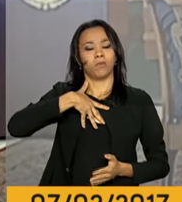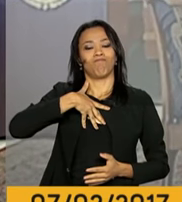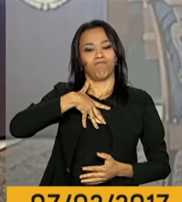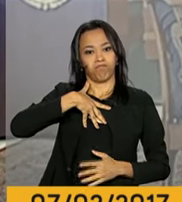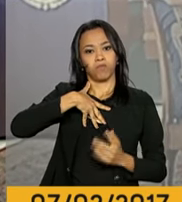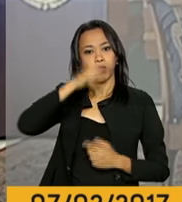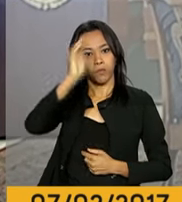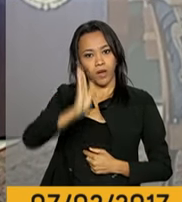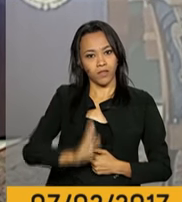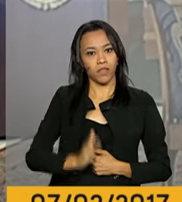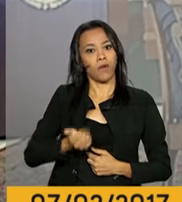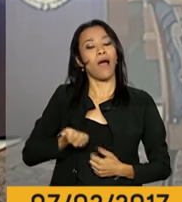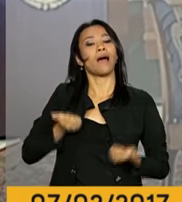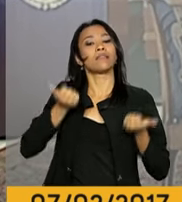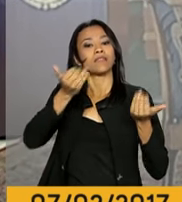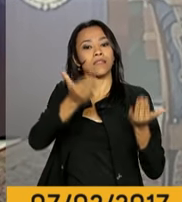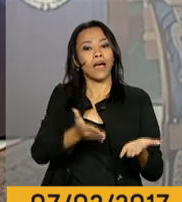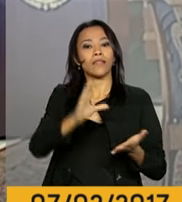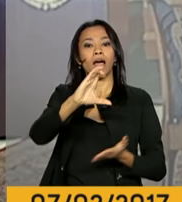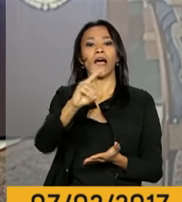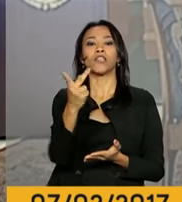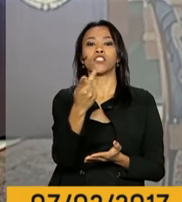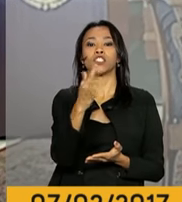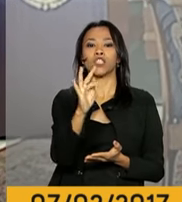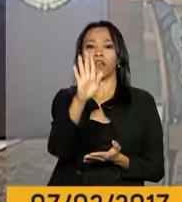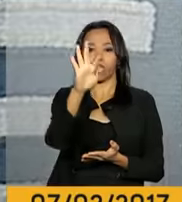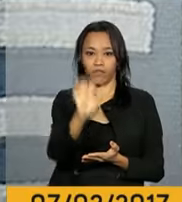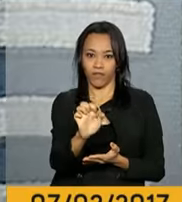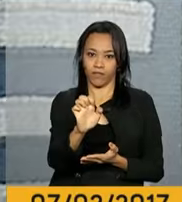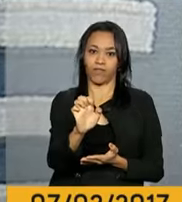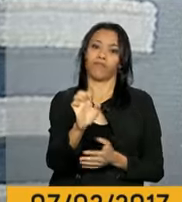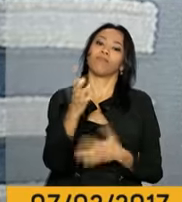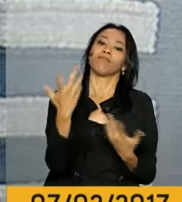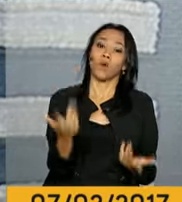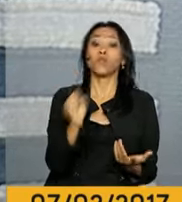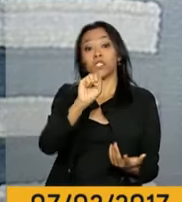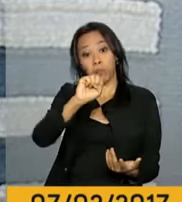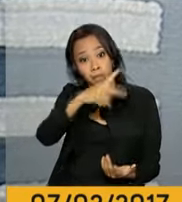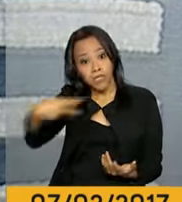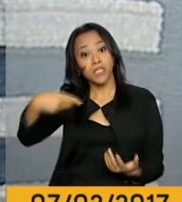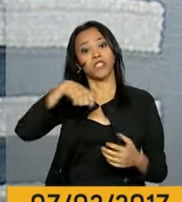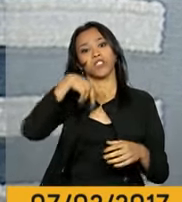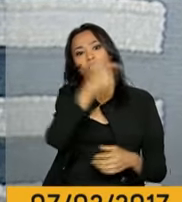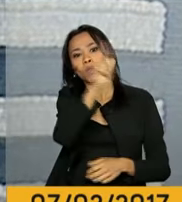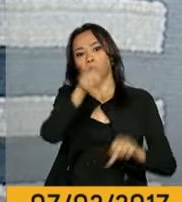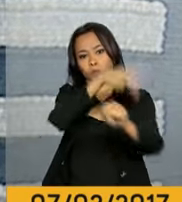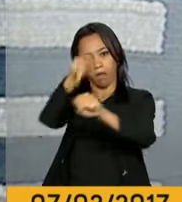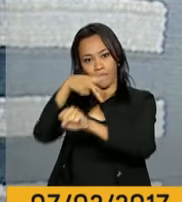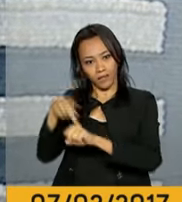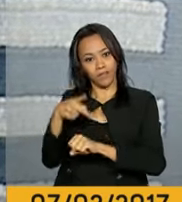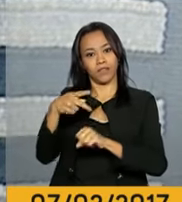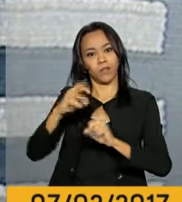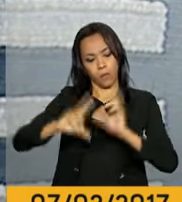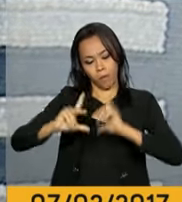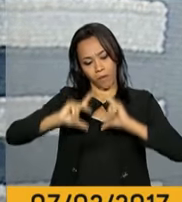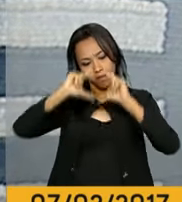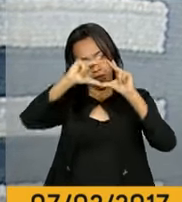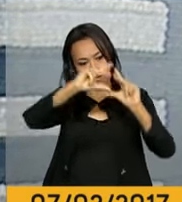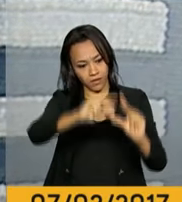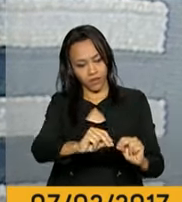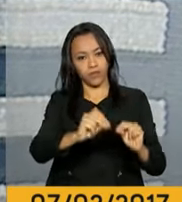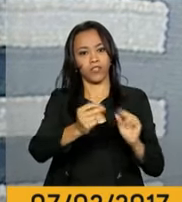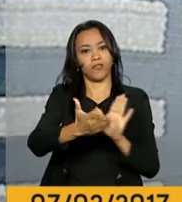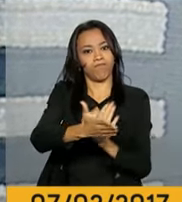outorgada a chefe de estado estrangeiro portanto para celebrar a amizade que